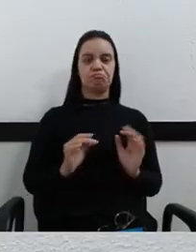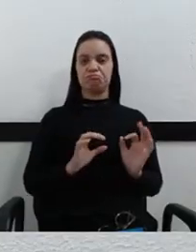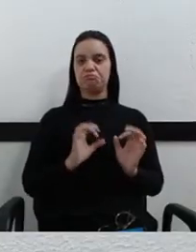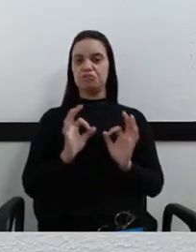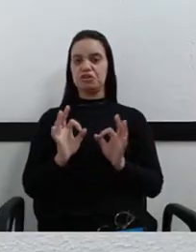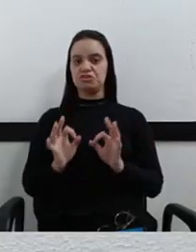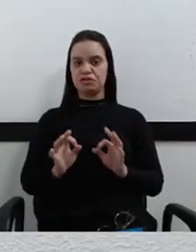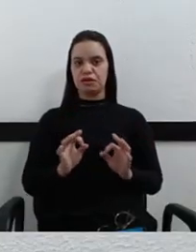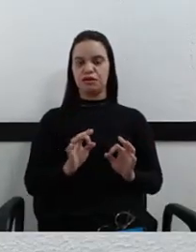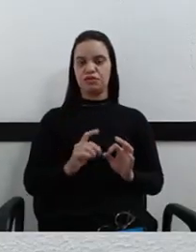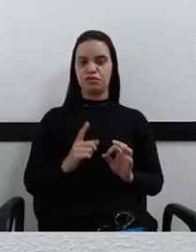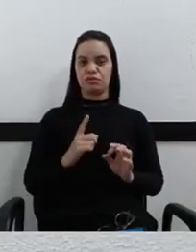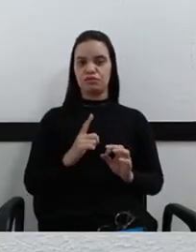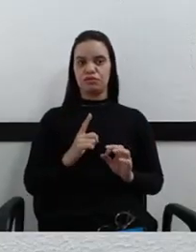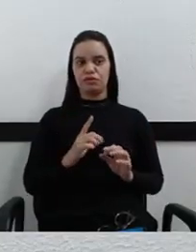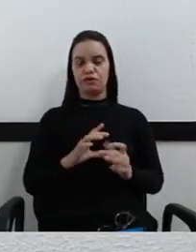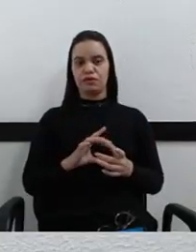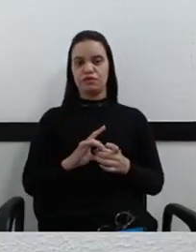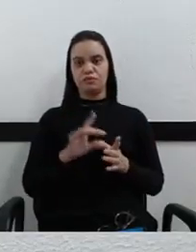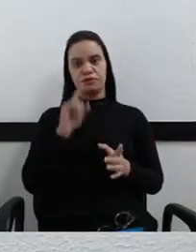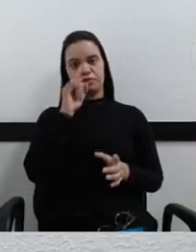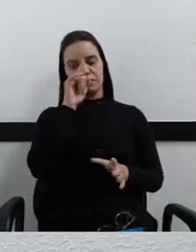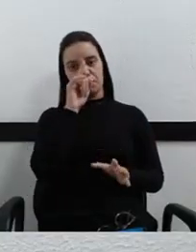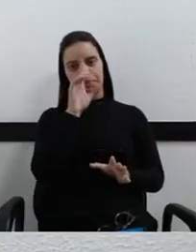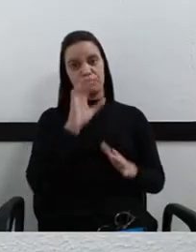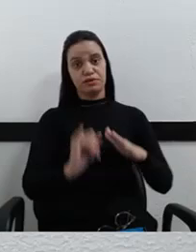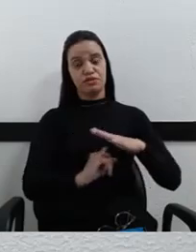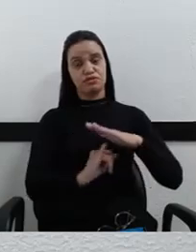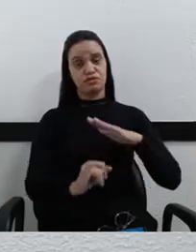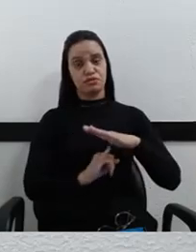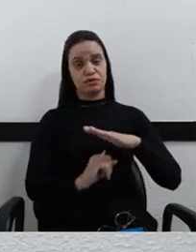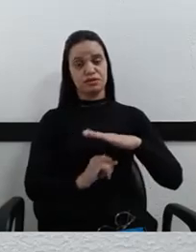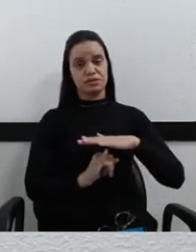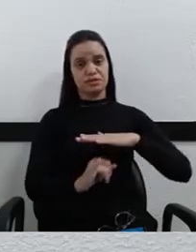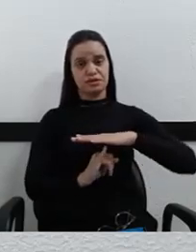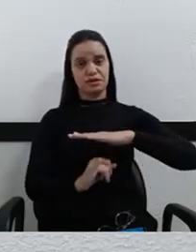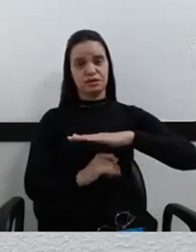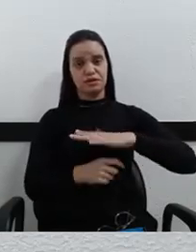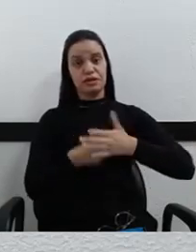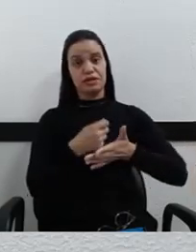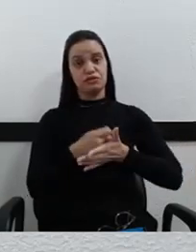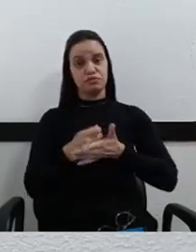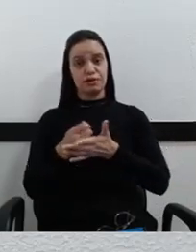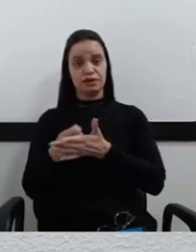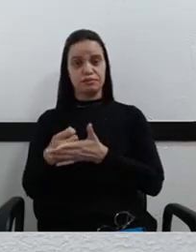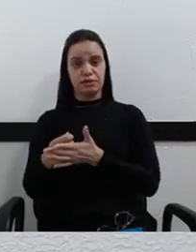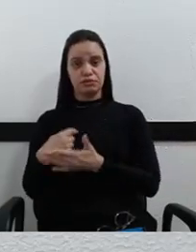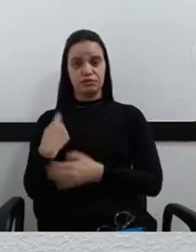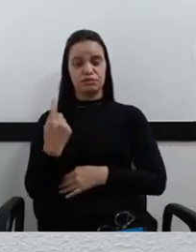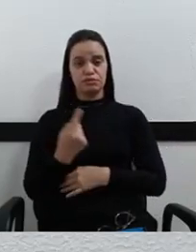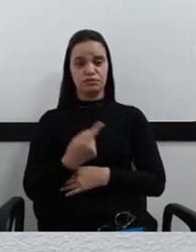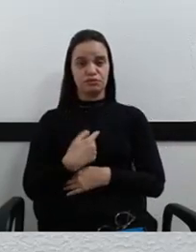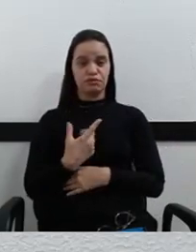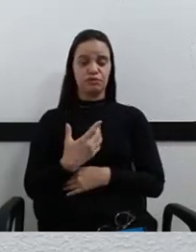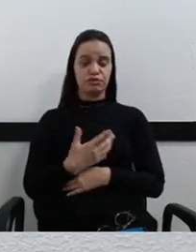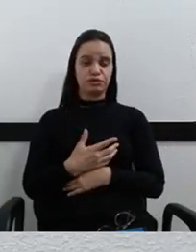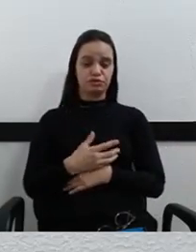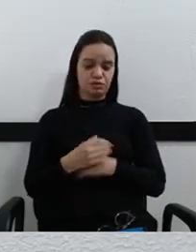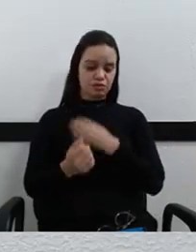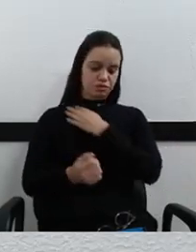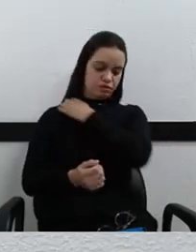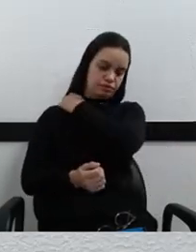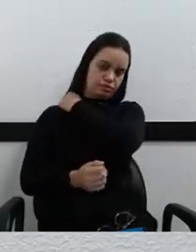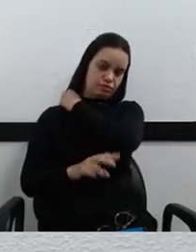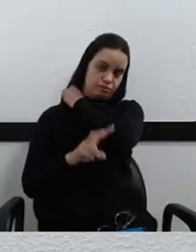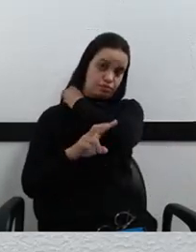gente colocar em risco a rigidez da instituição e dos nossos pagamentos e etc.,